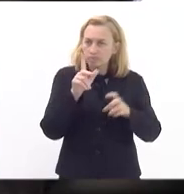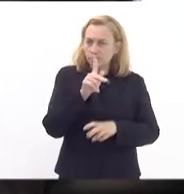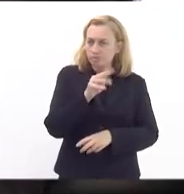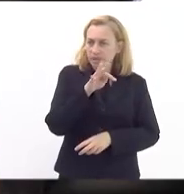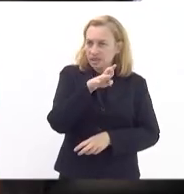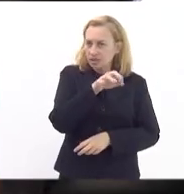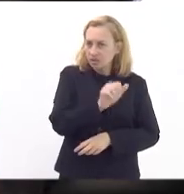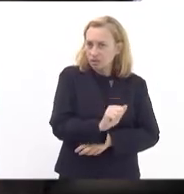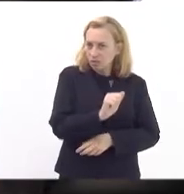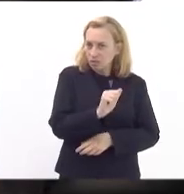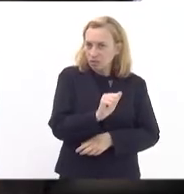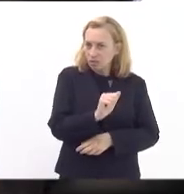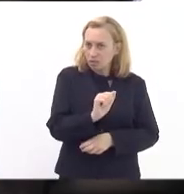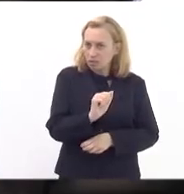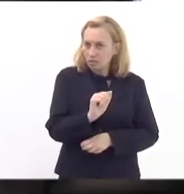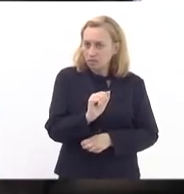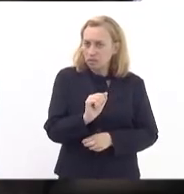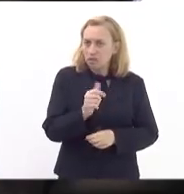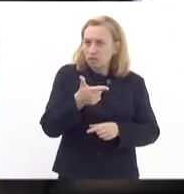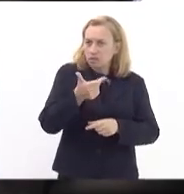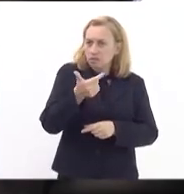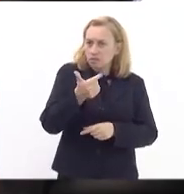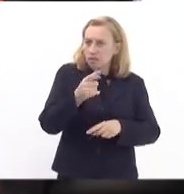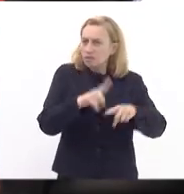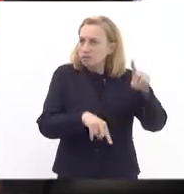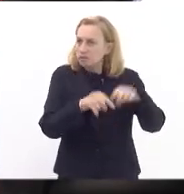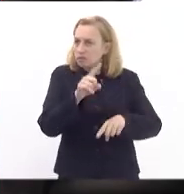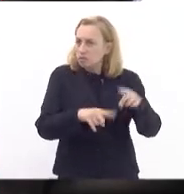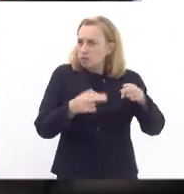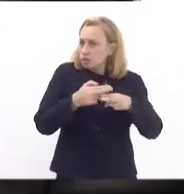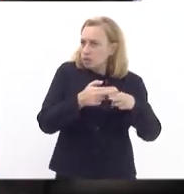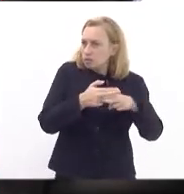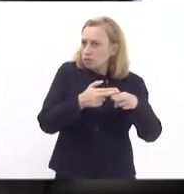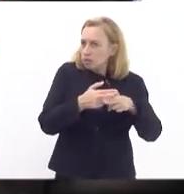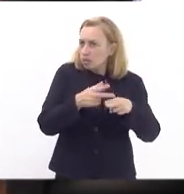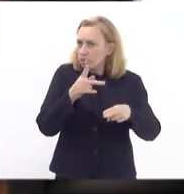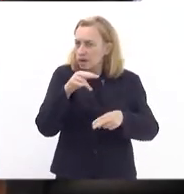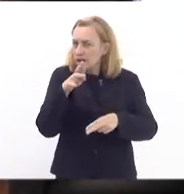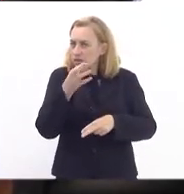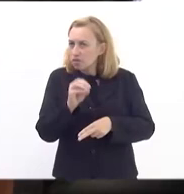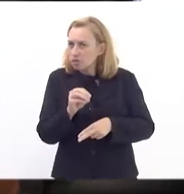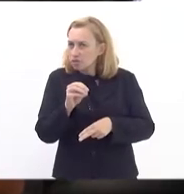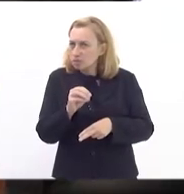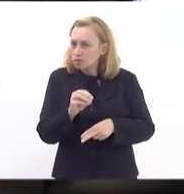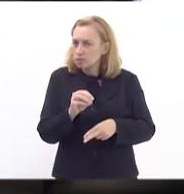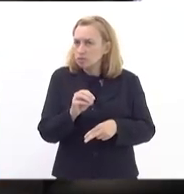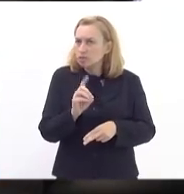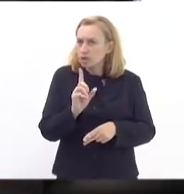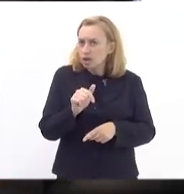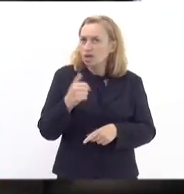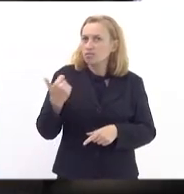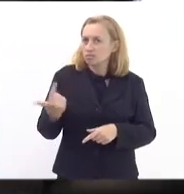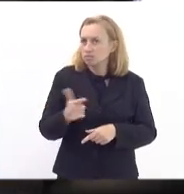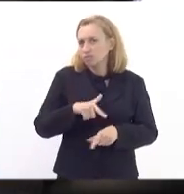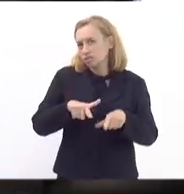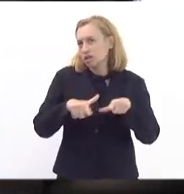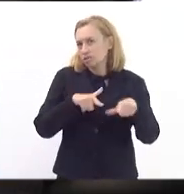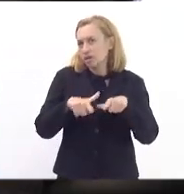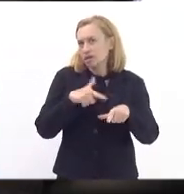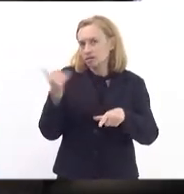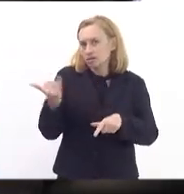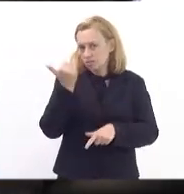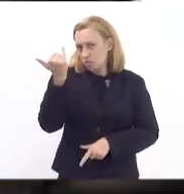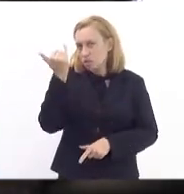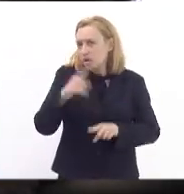plataforma apreensão de pistola munição faca parafuso ferramentas é um trabalho